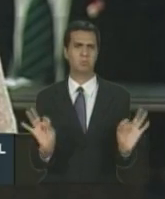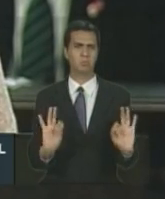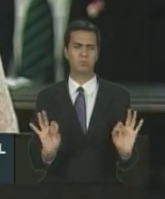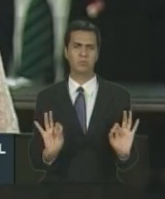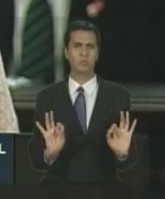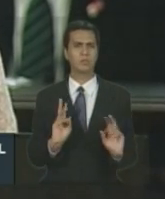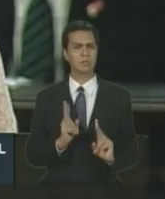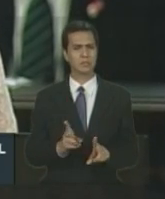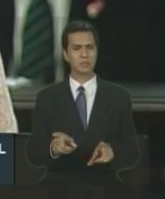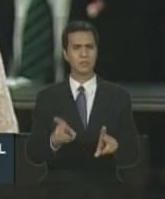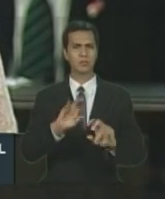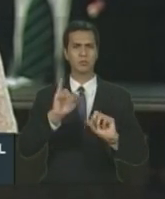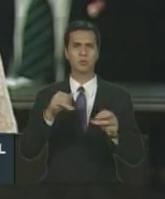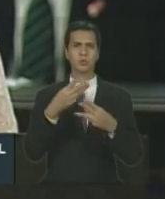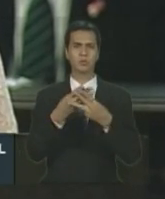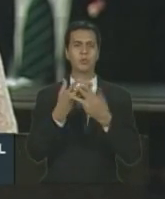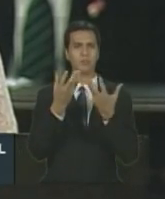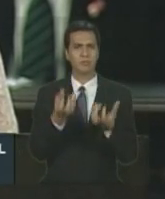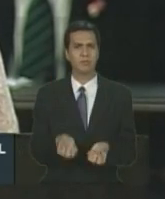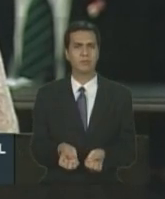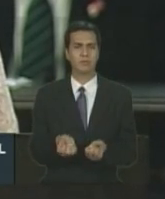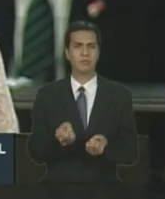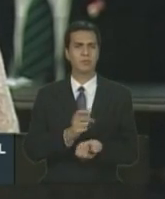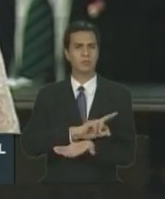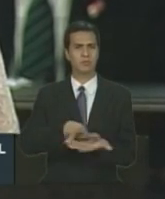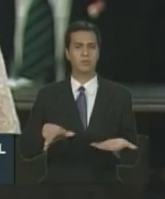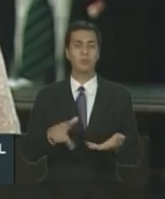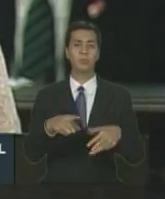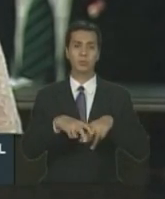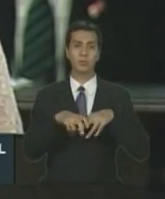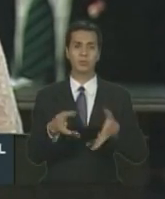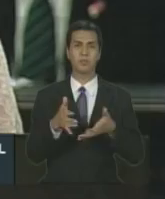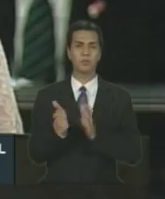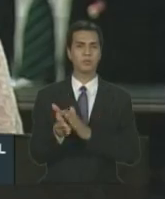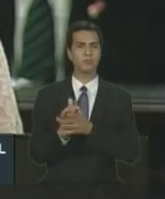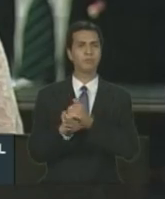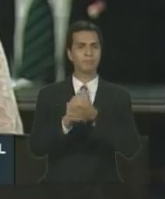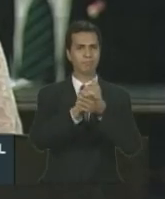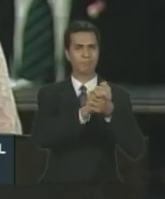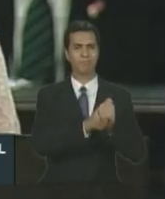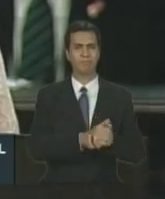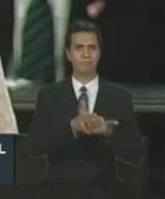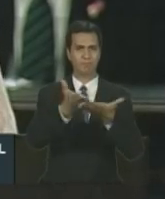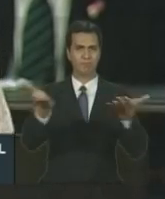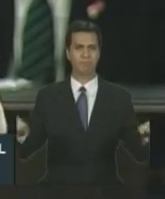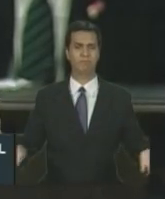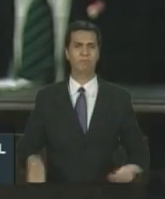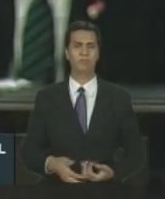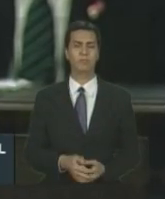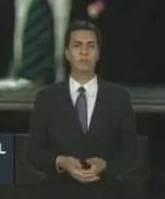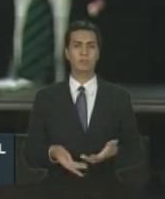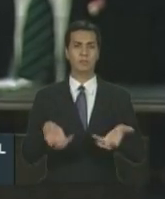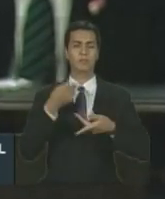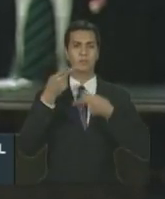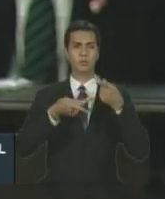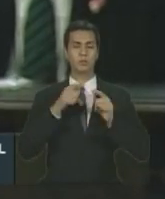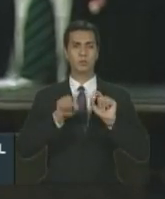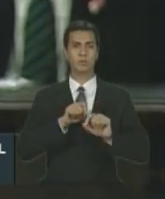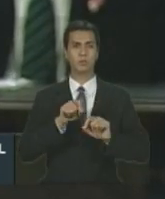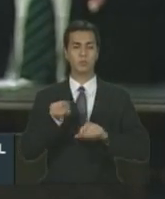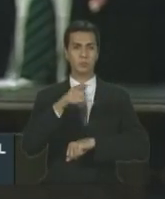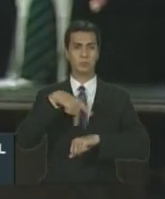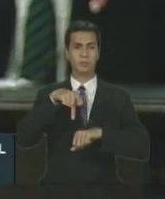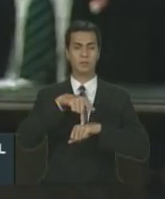característica. Por isso, eu queria saudar a todos vocês aqui, afirmando que nações